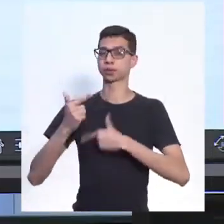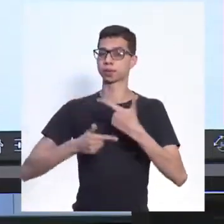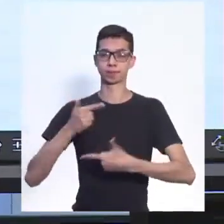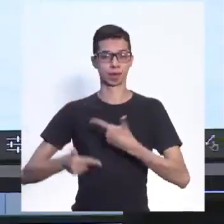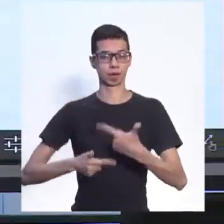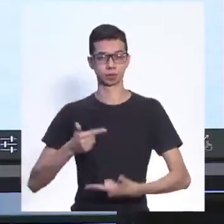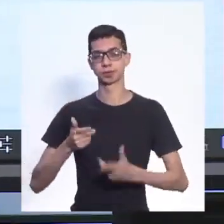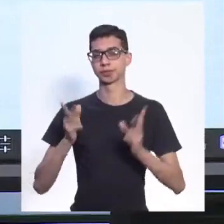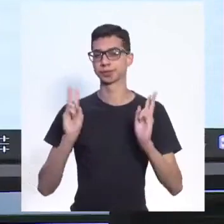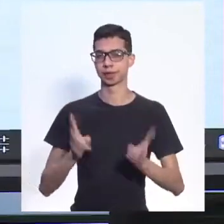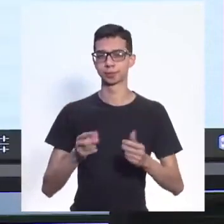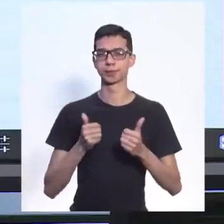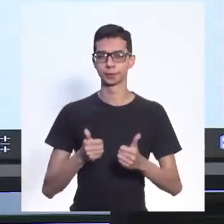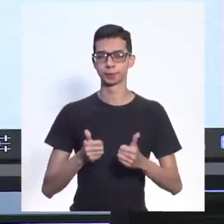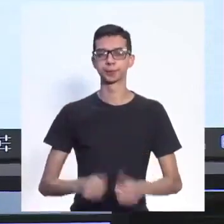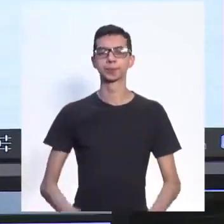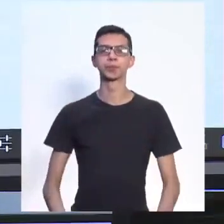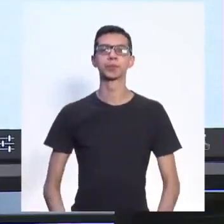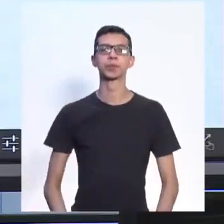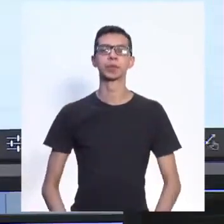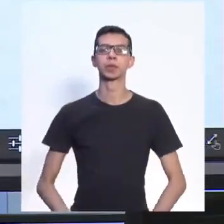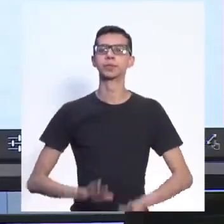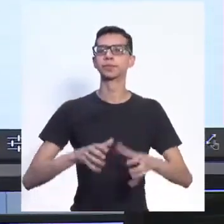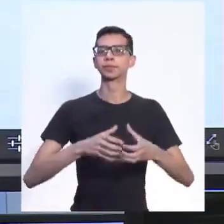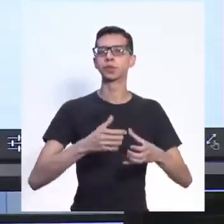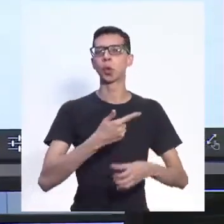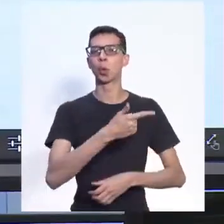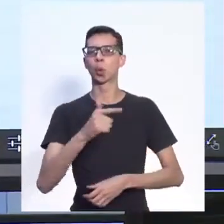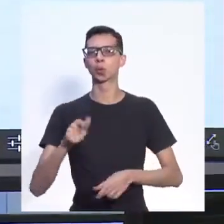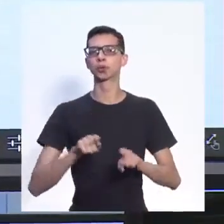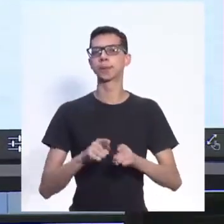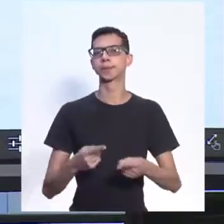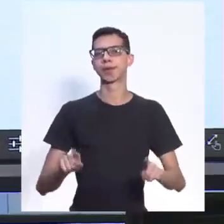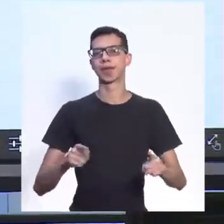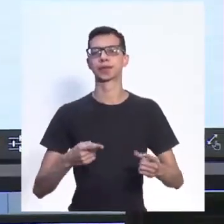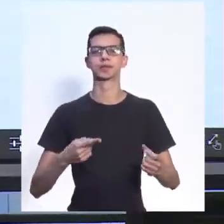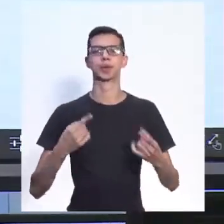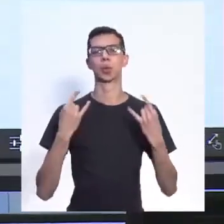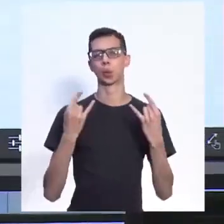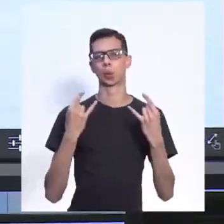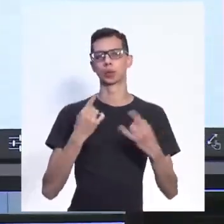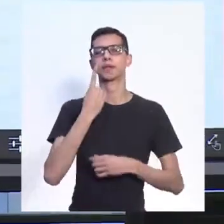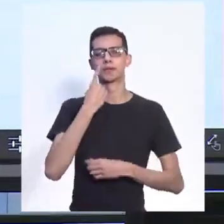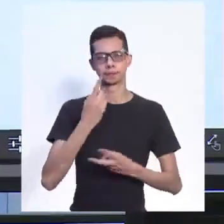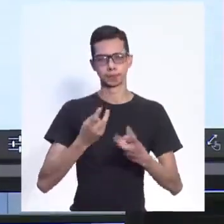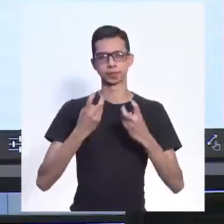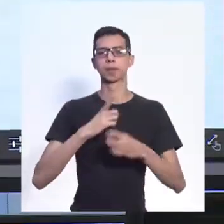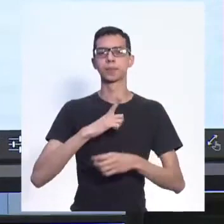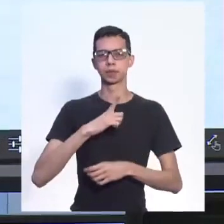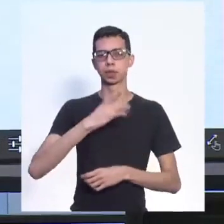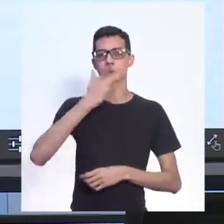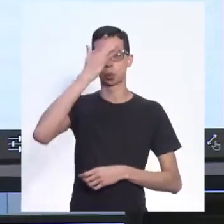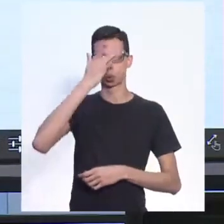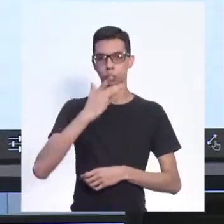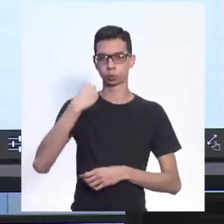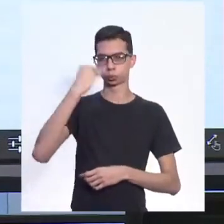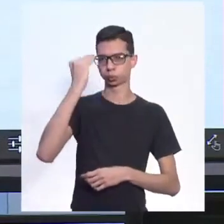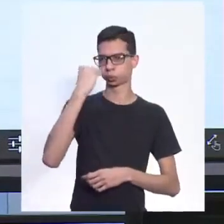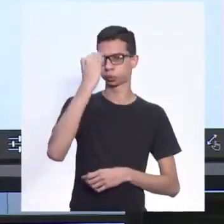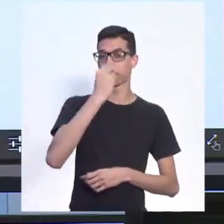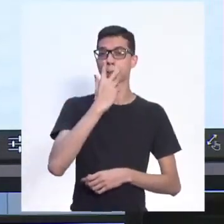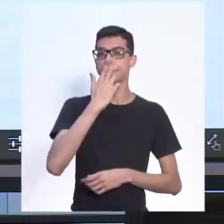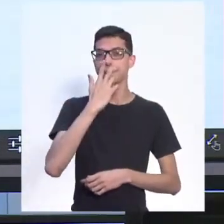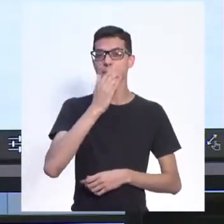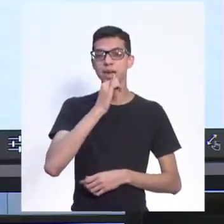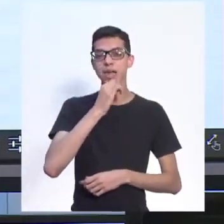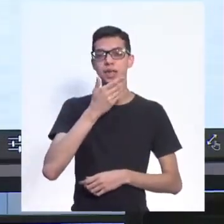dele ali, tá? Em outras bandas também, bandas de rock, por exemplo, você vê muito essa questão de a maquiagem, né, o rosto inteiro coberto, né, como se fosse uma máscara,